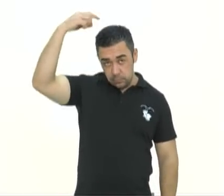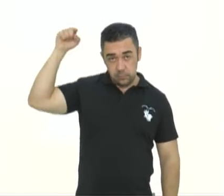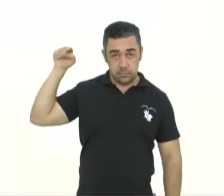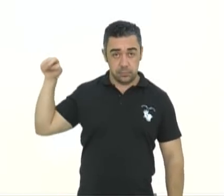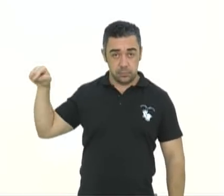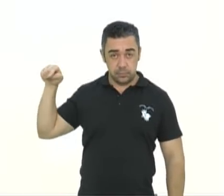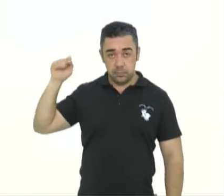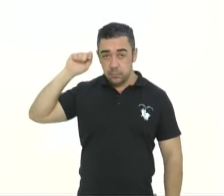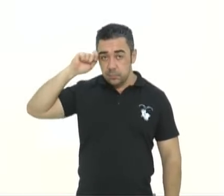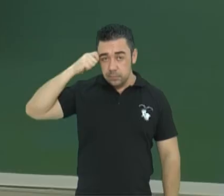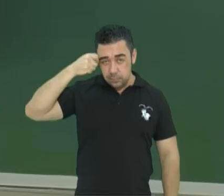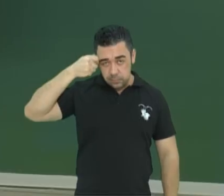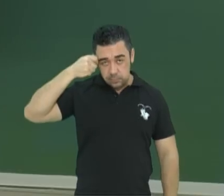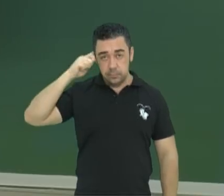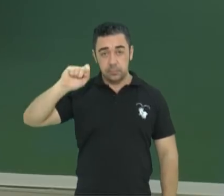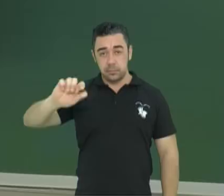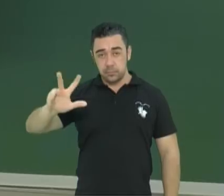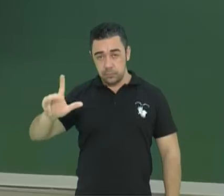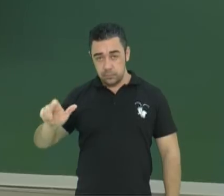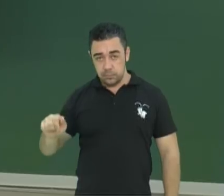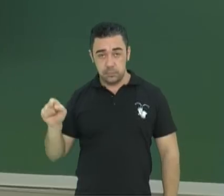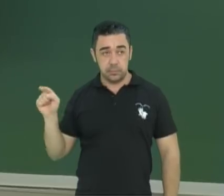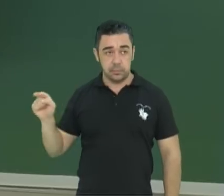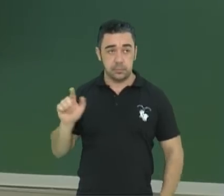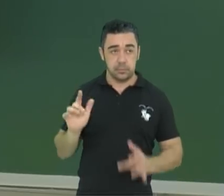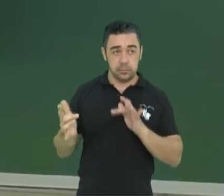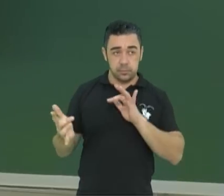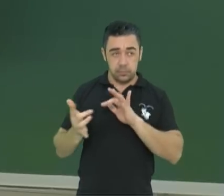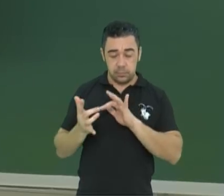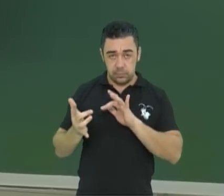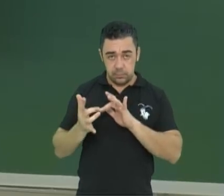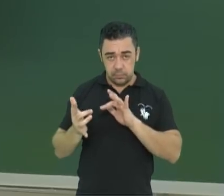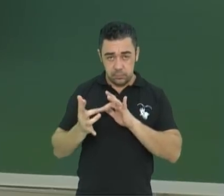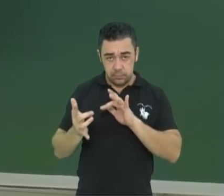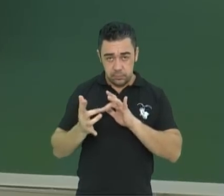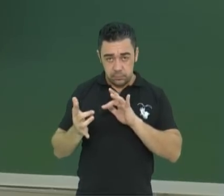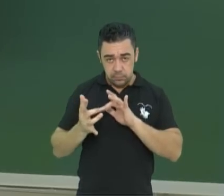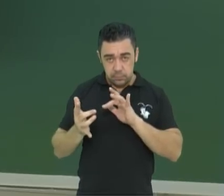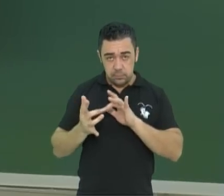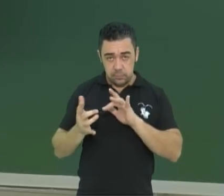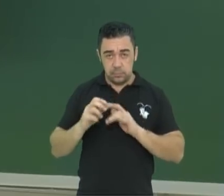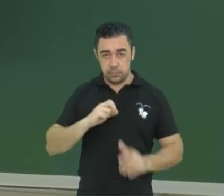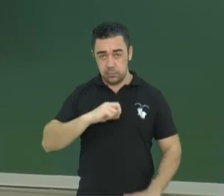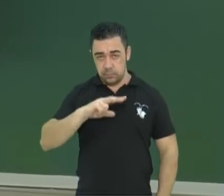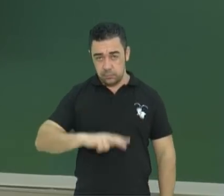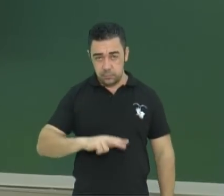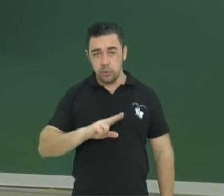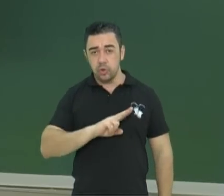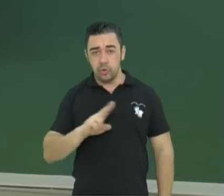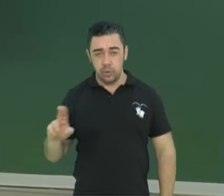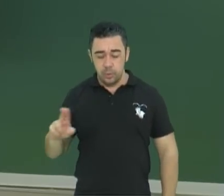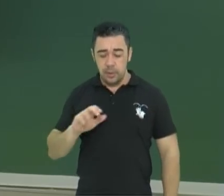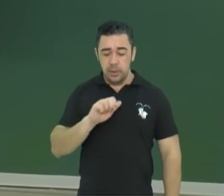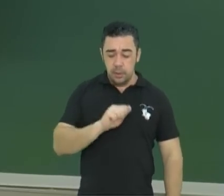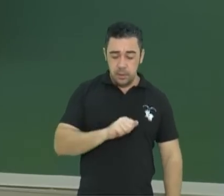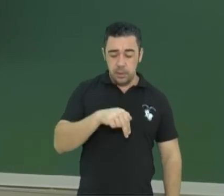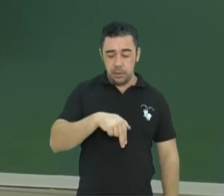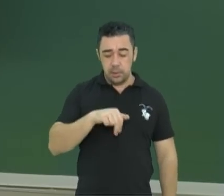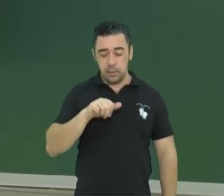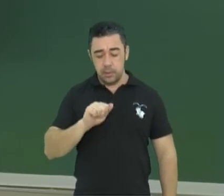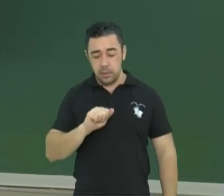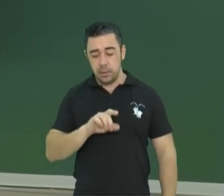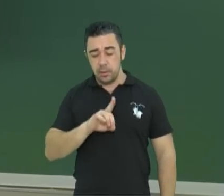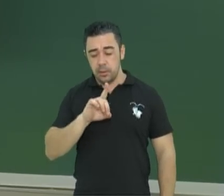Quando ela passou a ter contato com os portugueses, ela foi batizada Diana de Souza, esse era o seu nome cristão, né? Como a gente